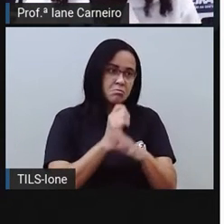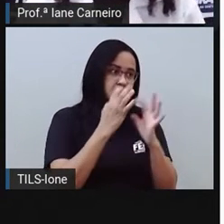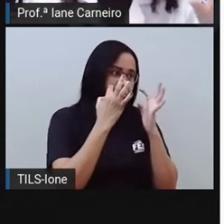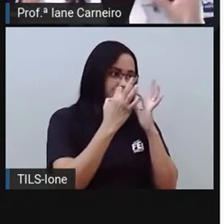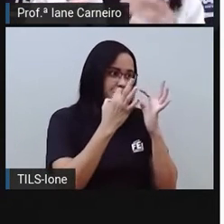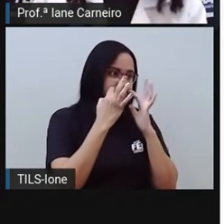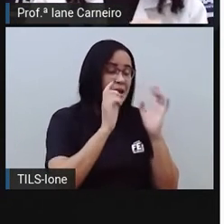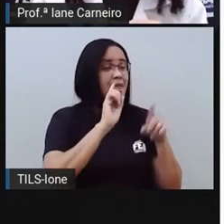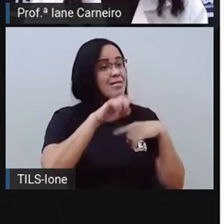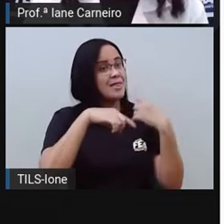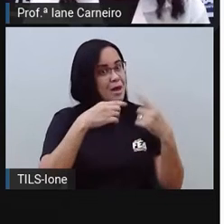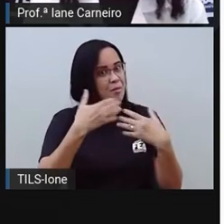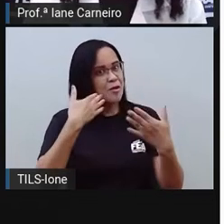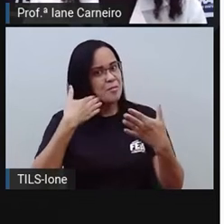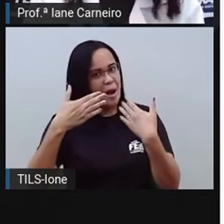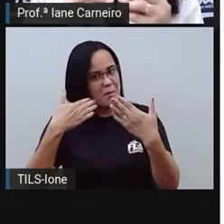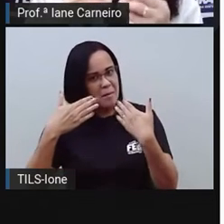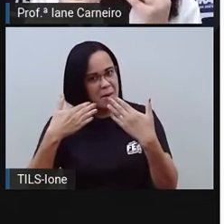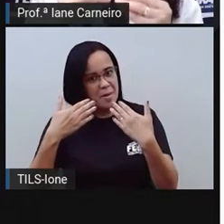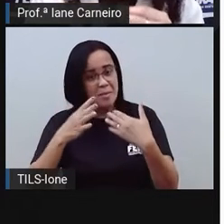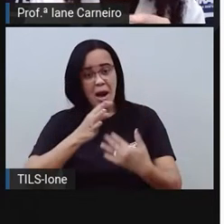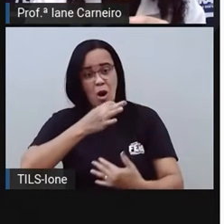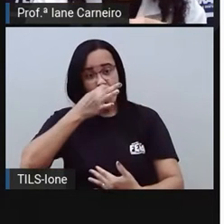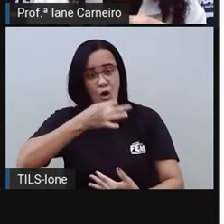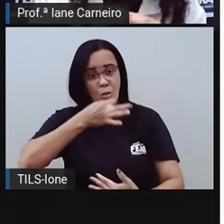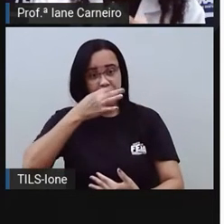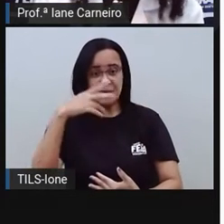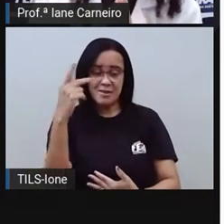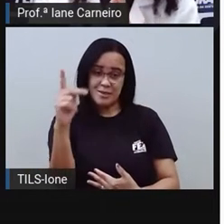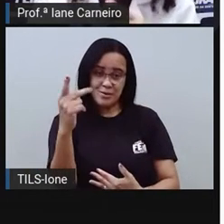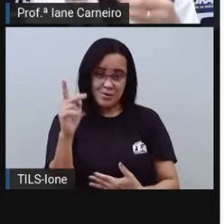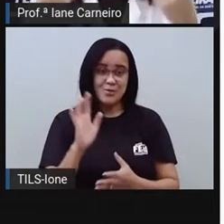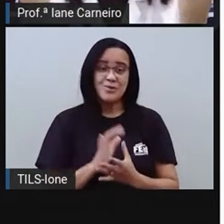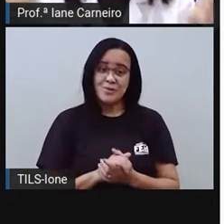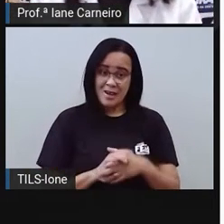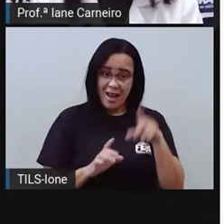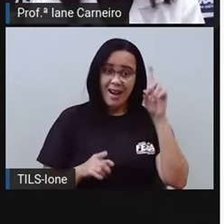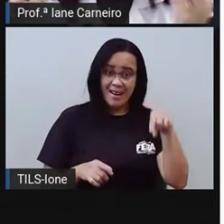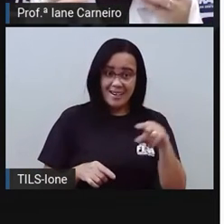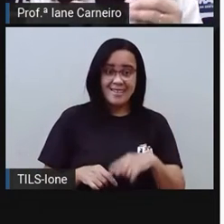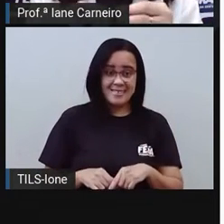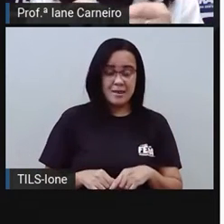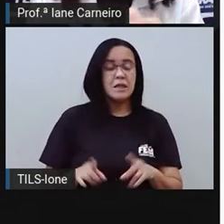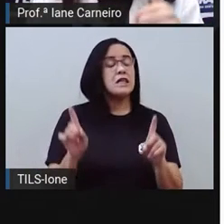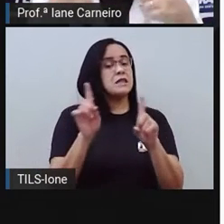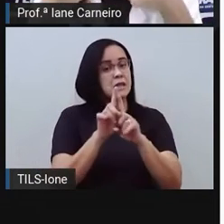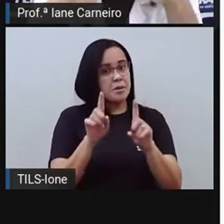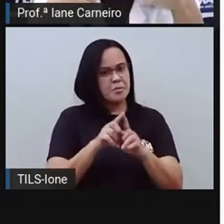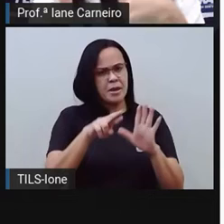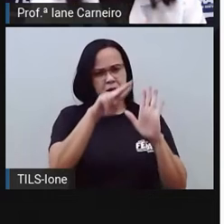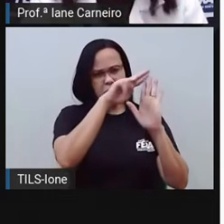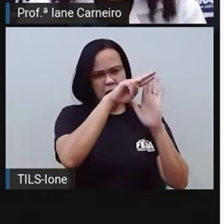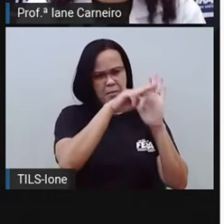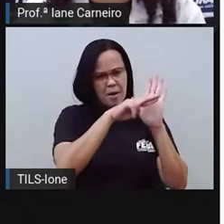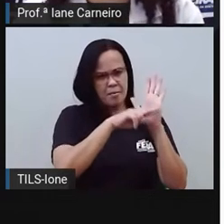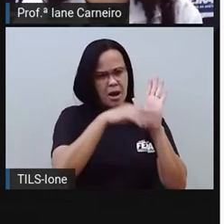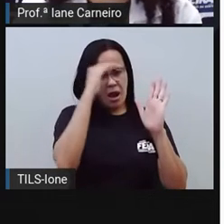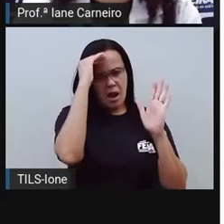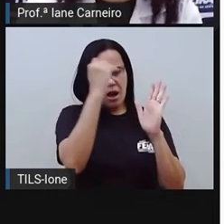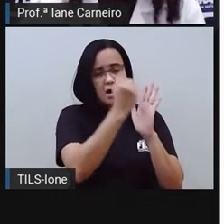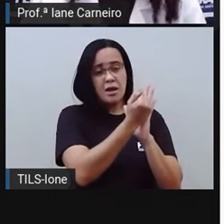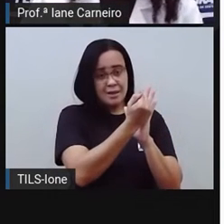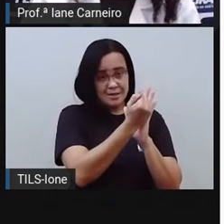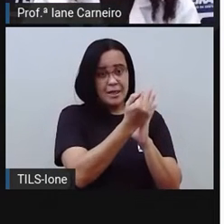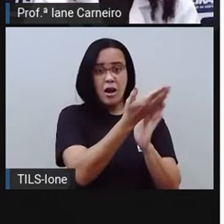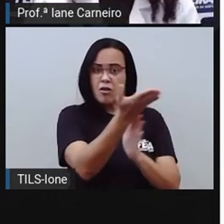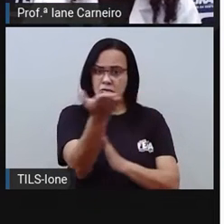né? Mas é importante também algumas regras de convivência para que você e seus amigos ó, fiquem contentes, né?